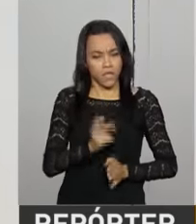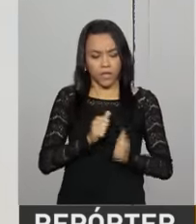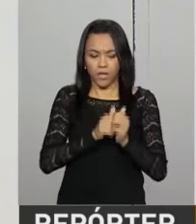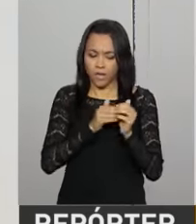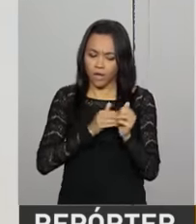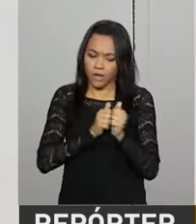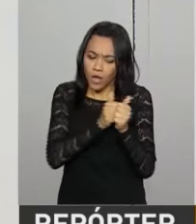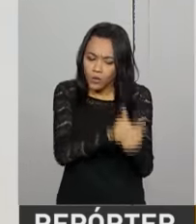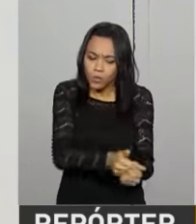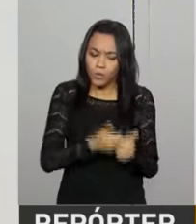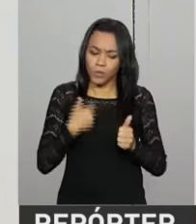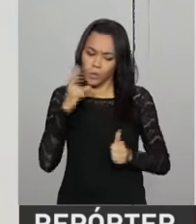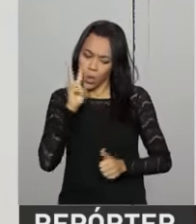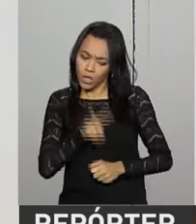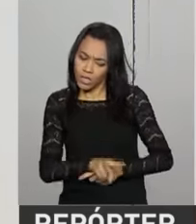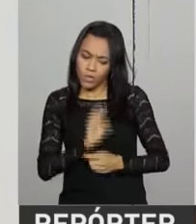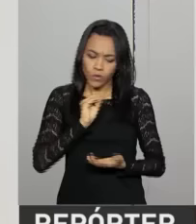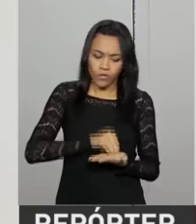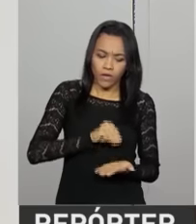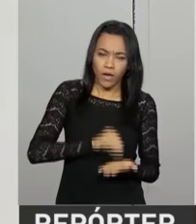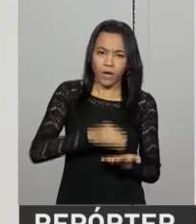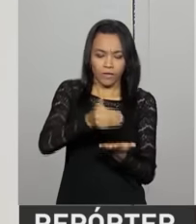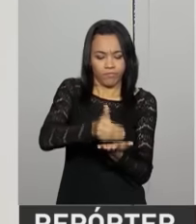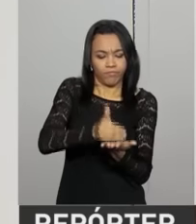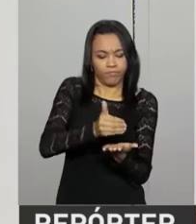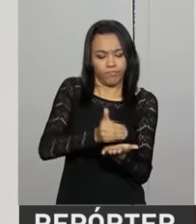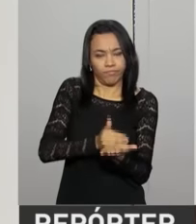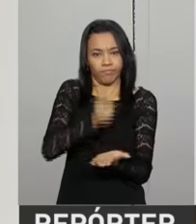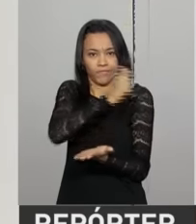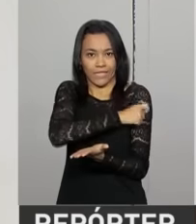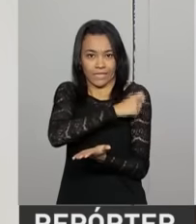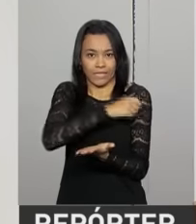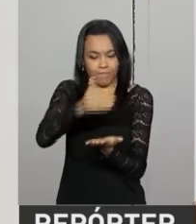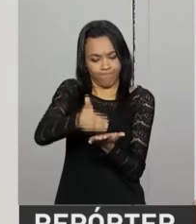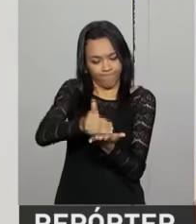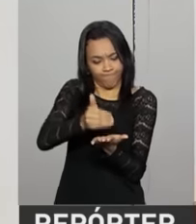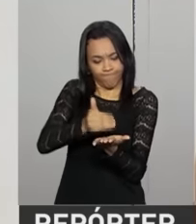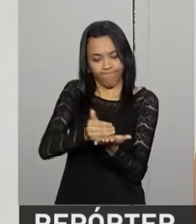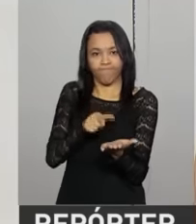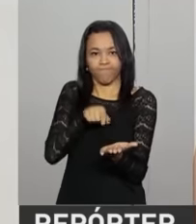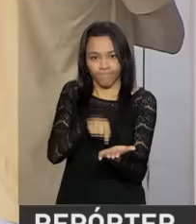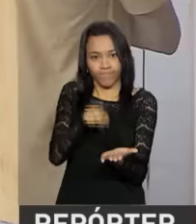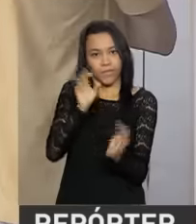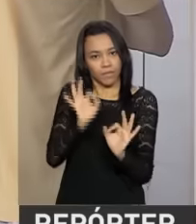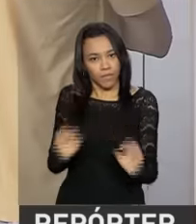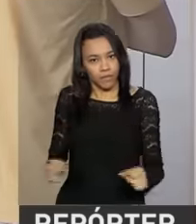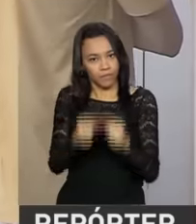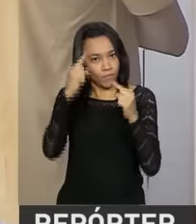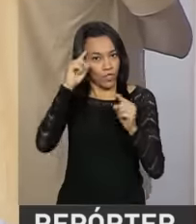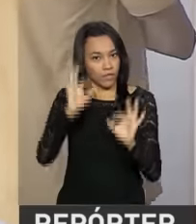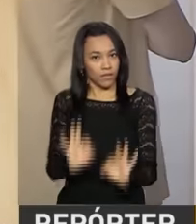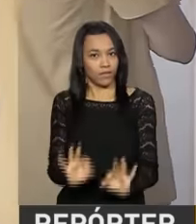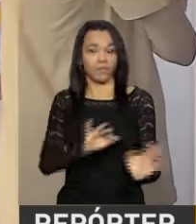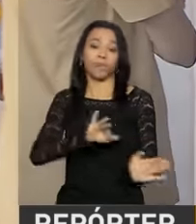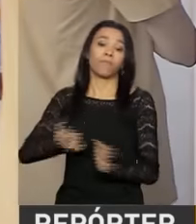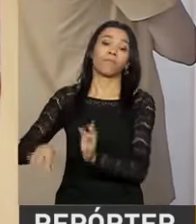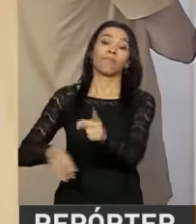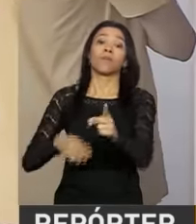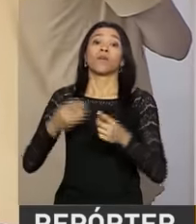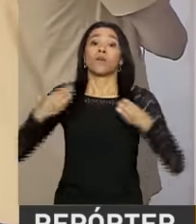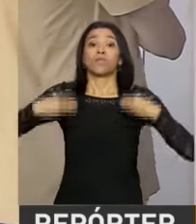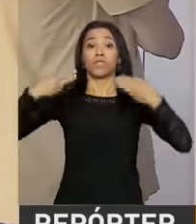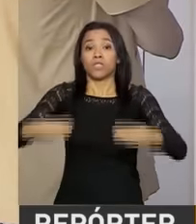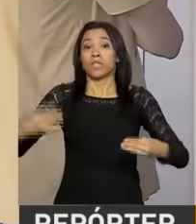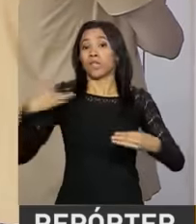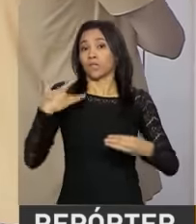acompanhando. Olhando o que falta e eu gosto de sempre estar atualizando a carteira dela. A campanha do Ministério da Saúde vale